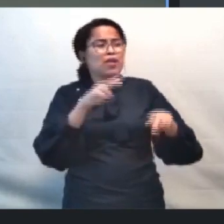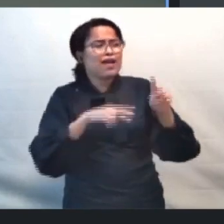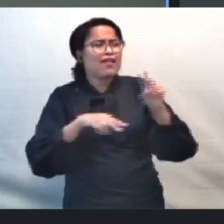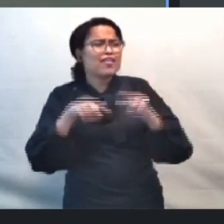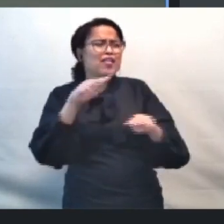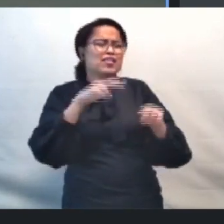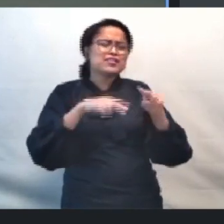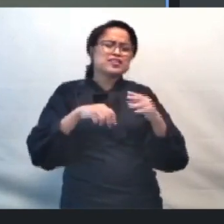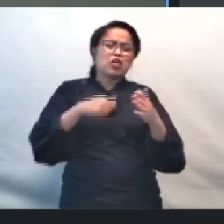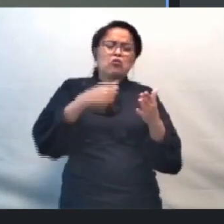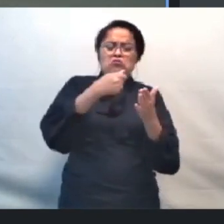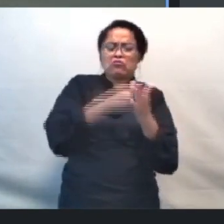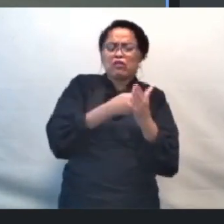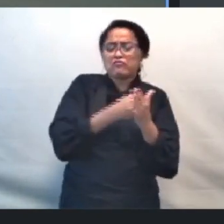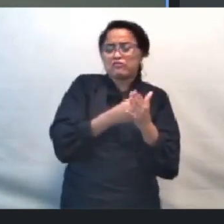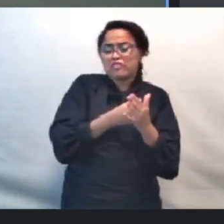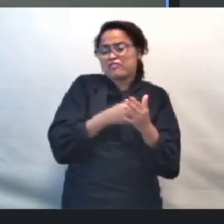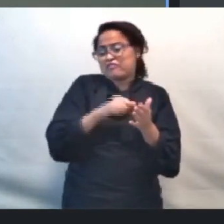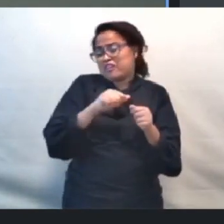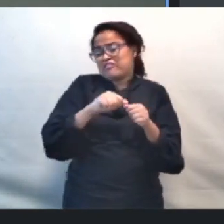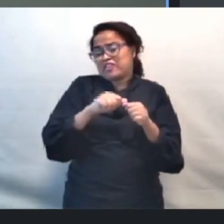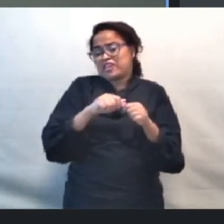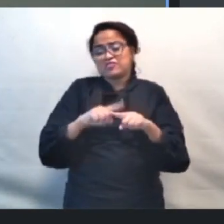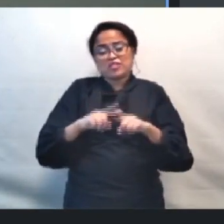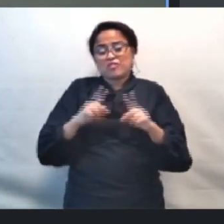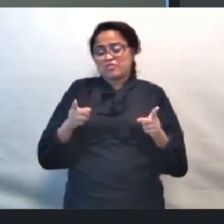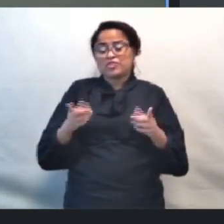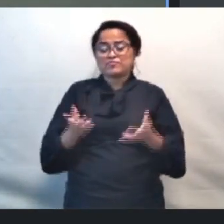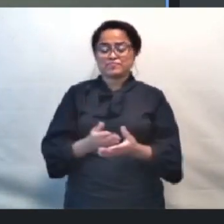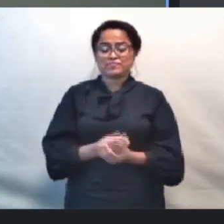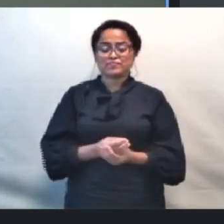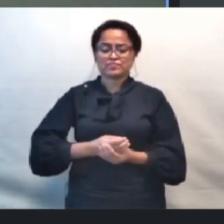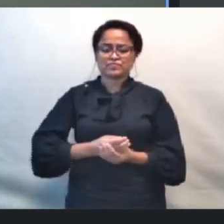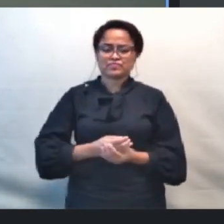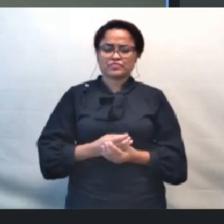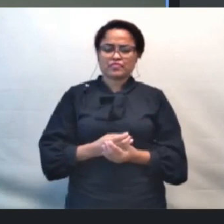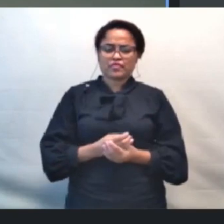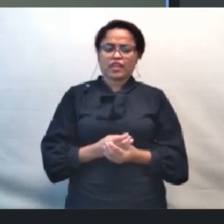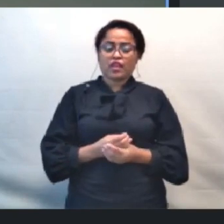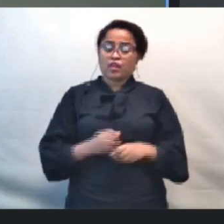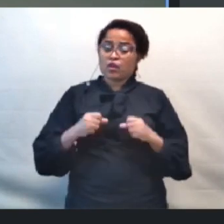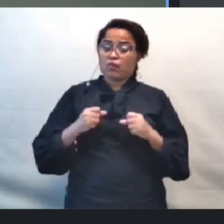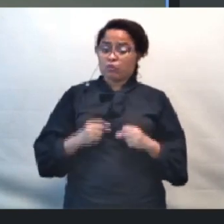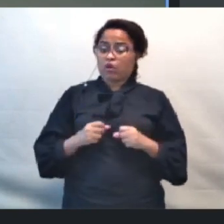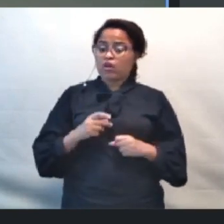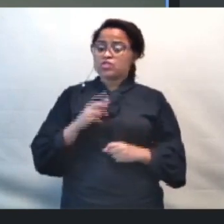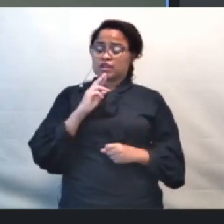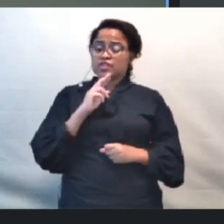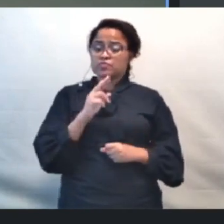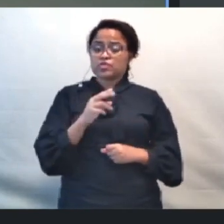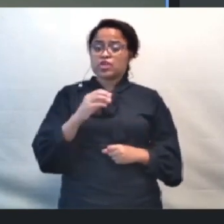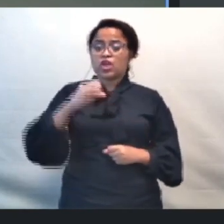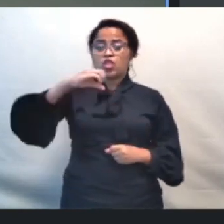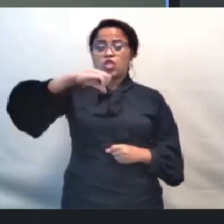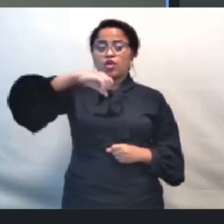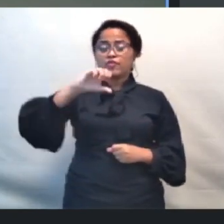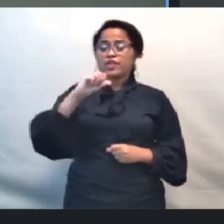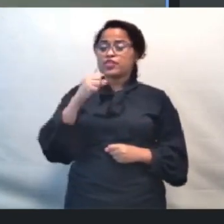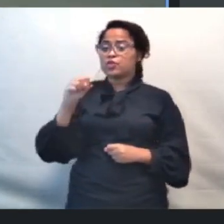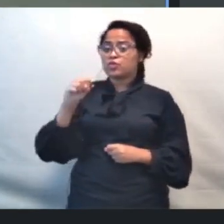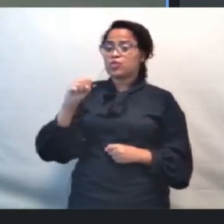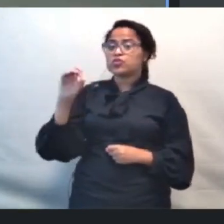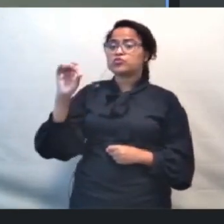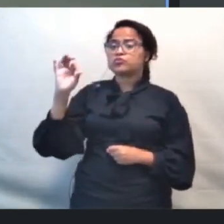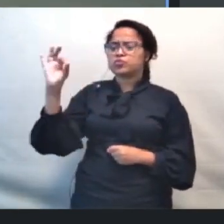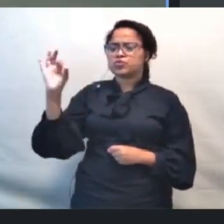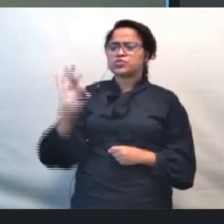executado e o que não foi. Né? Porque a gente pode responder aqui que 98% da despesa prevista na LOA